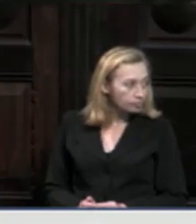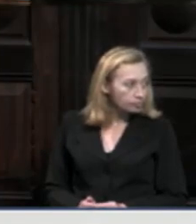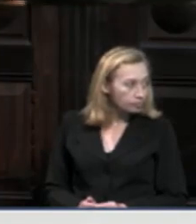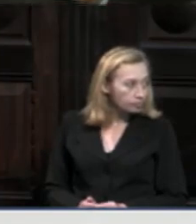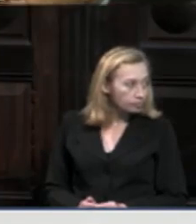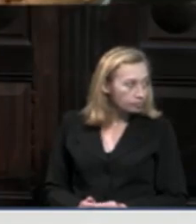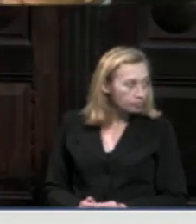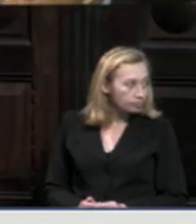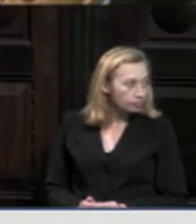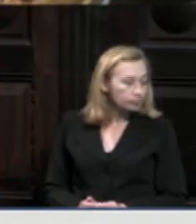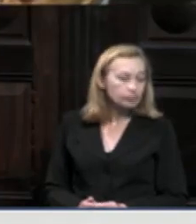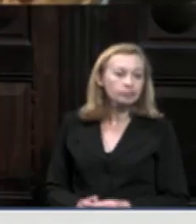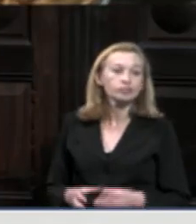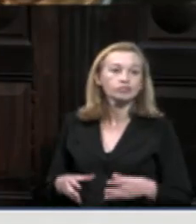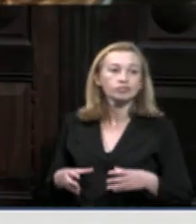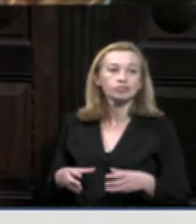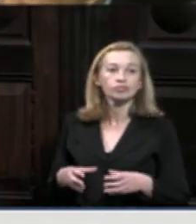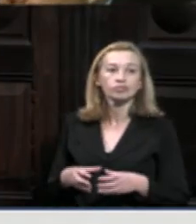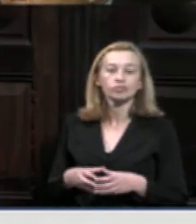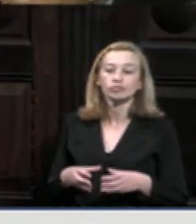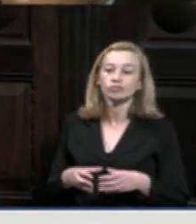Pela Comissão de Obras,